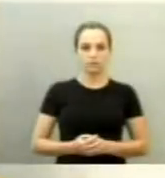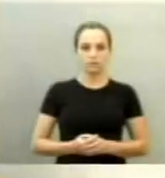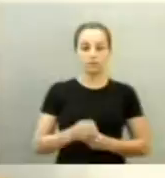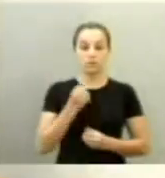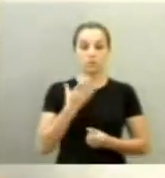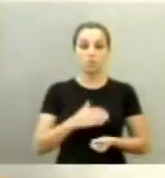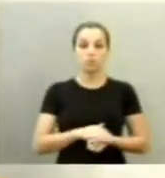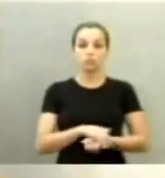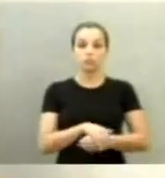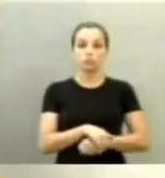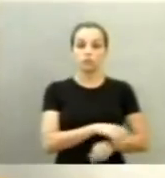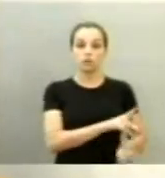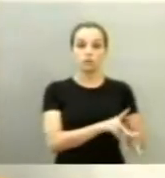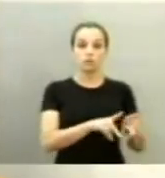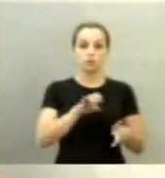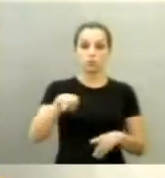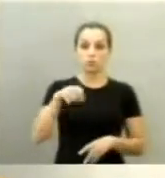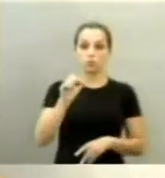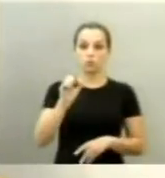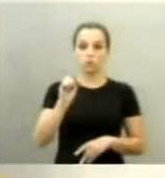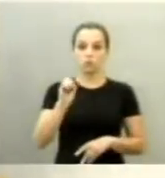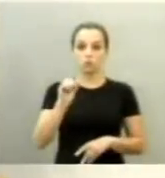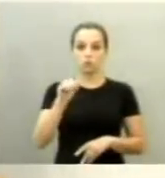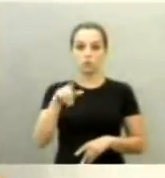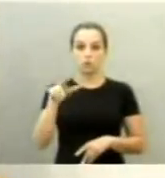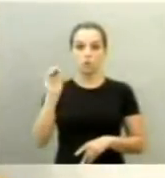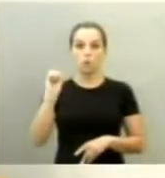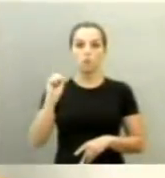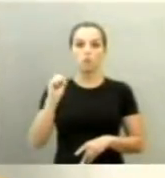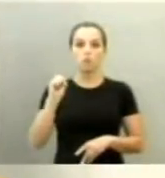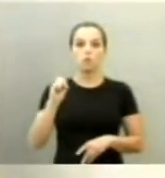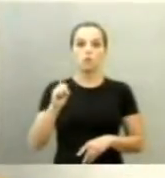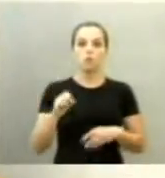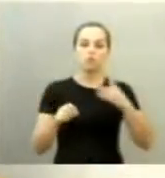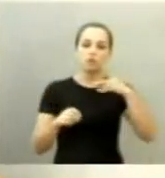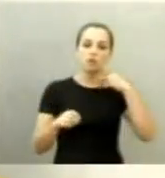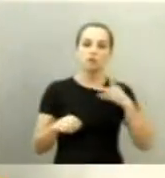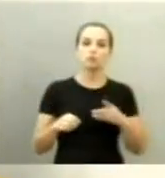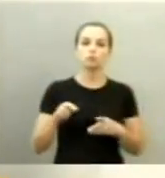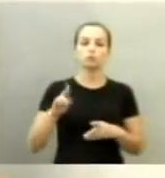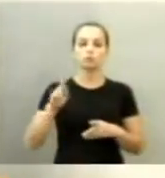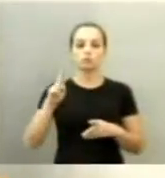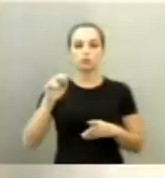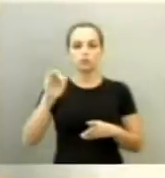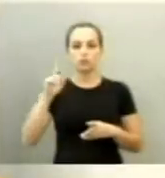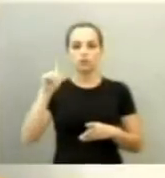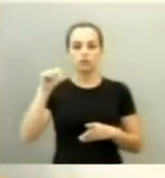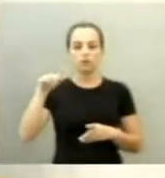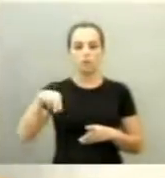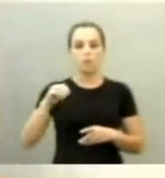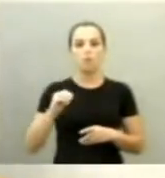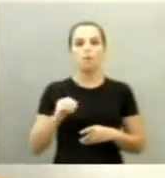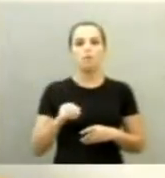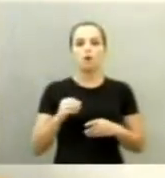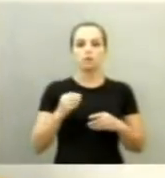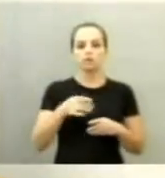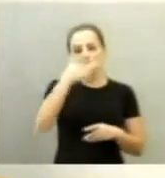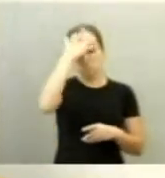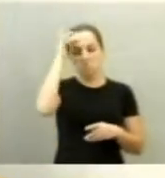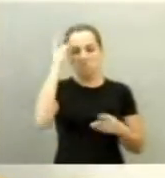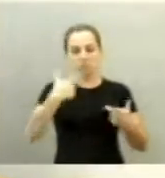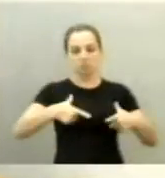Boa noite, presidente João Farias, William Afonso, Jair Martinelli, demais colegas vereadores, funcionários, quem nos assiste no plenário em